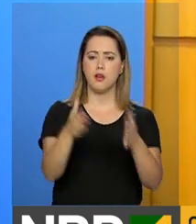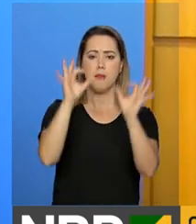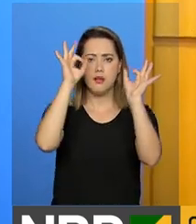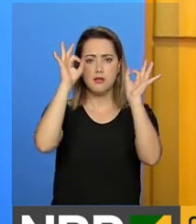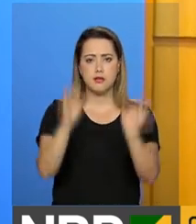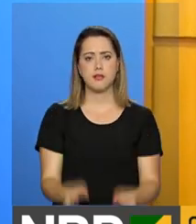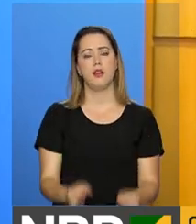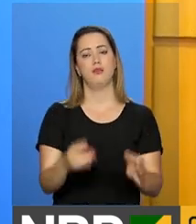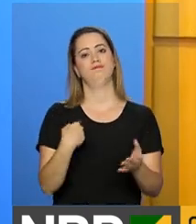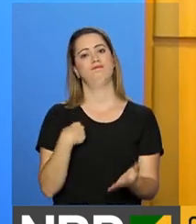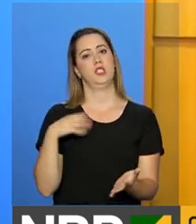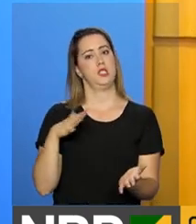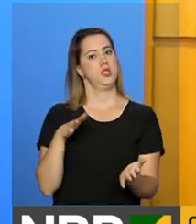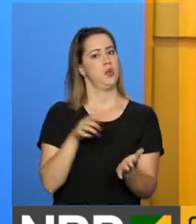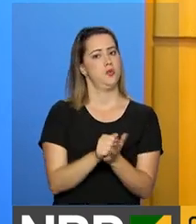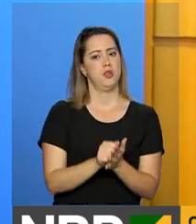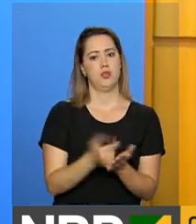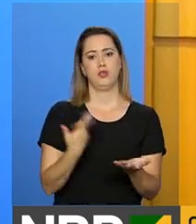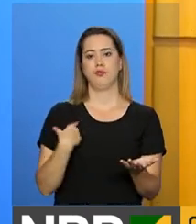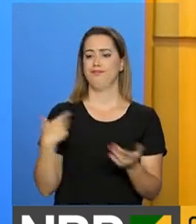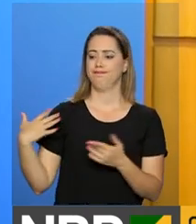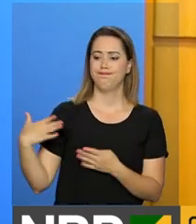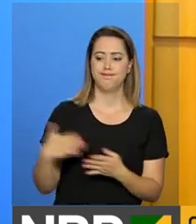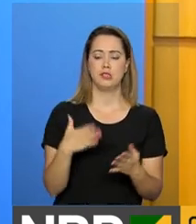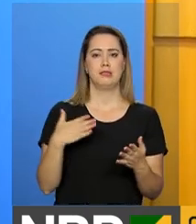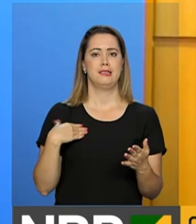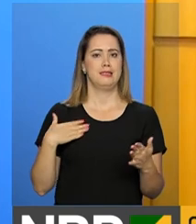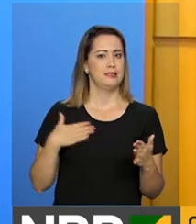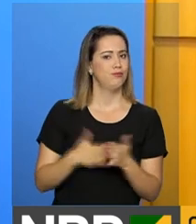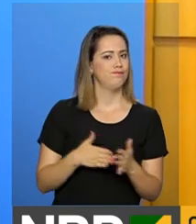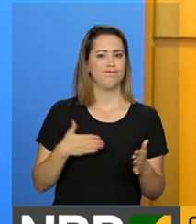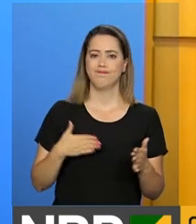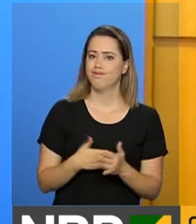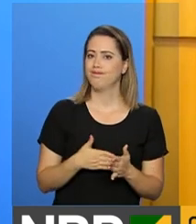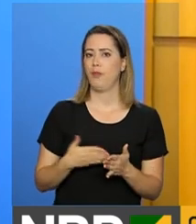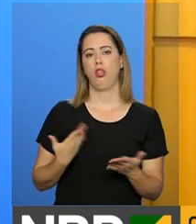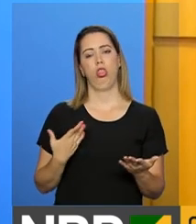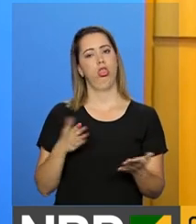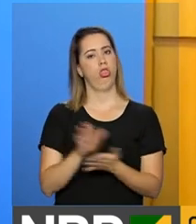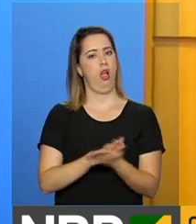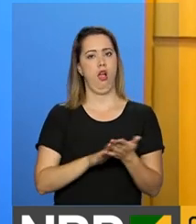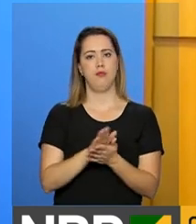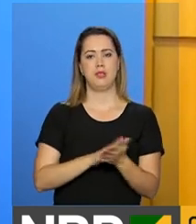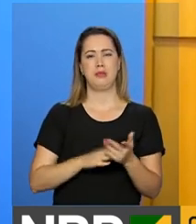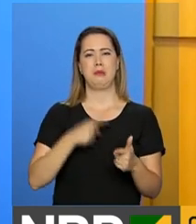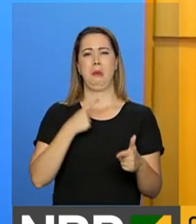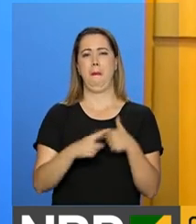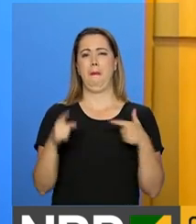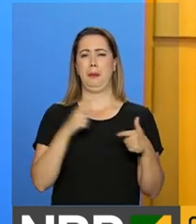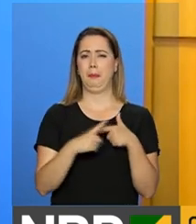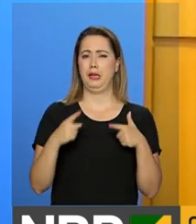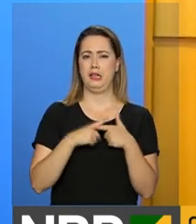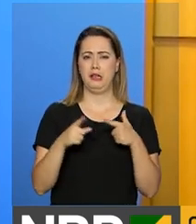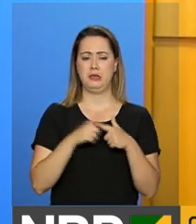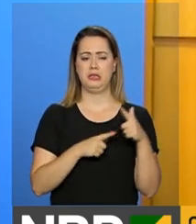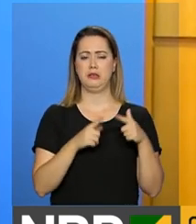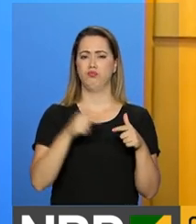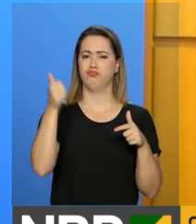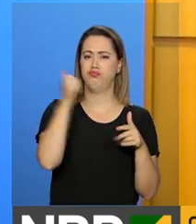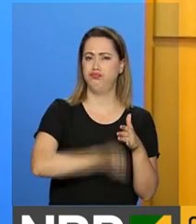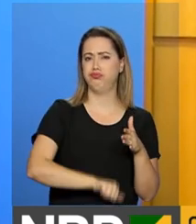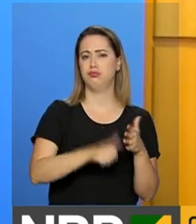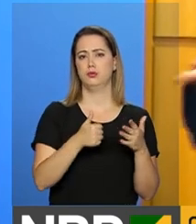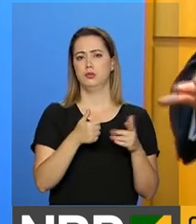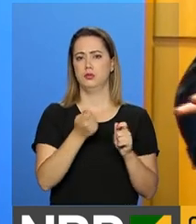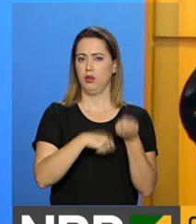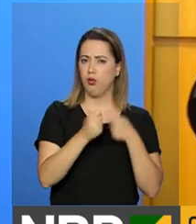quando cheguei, quando peguei a locomotiva, eu não conseguia andar pelos trilhos. Tamanha era a recessão existente no país. E